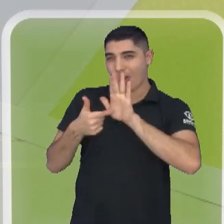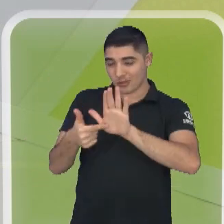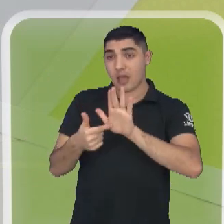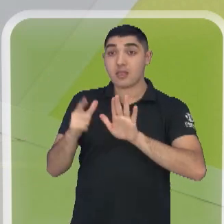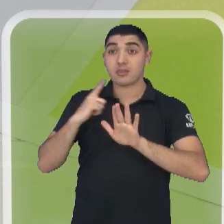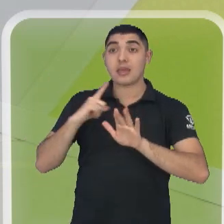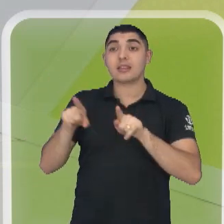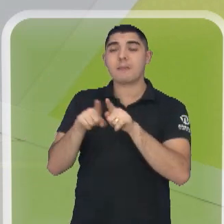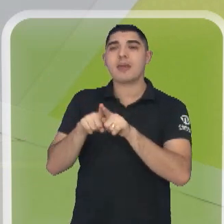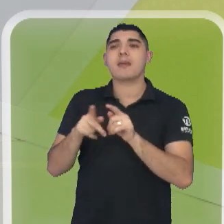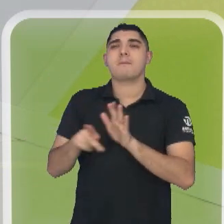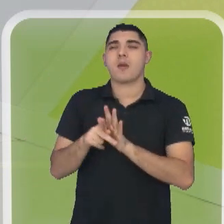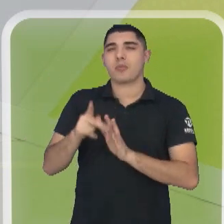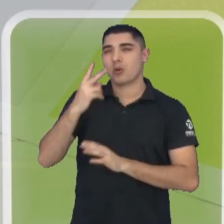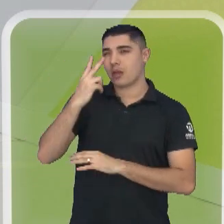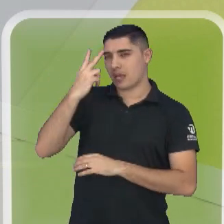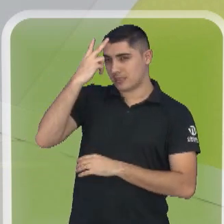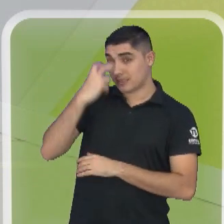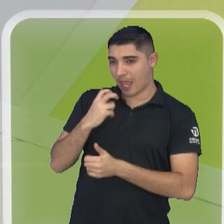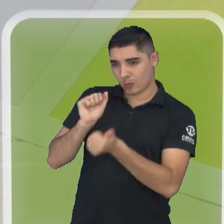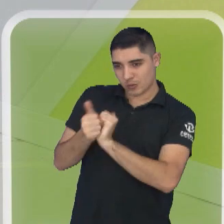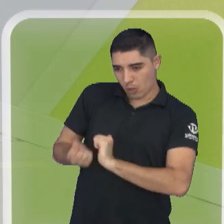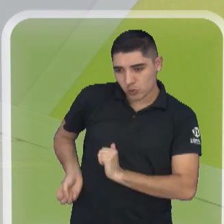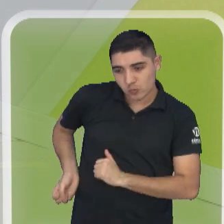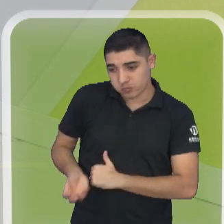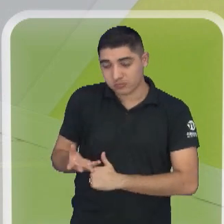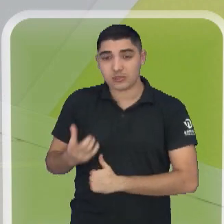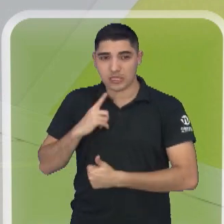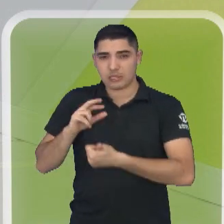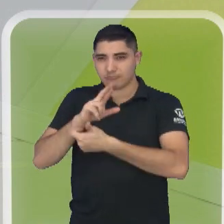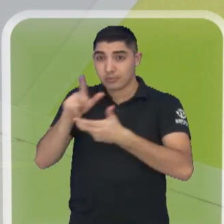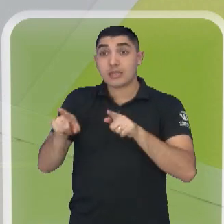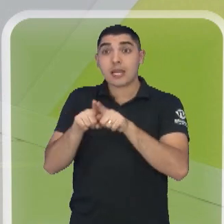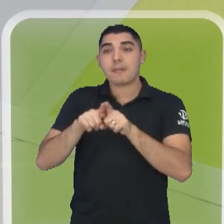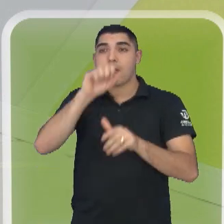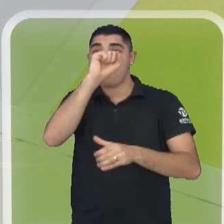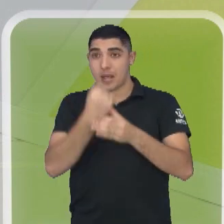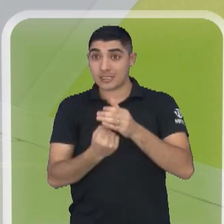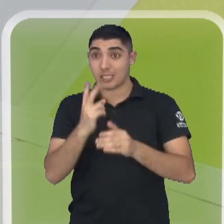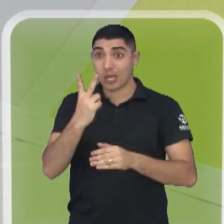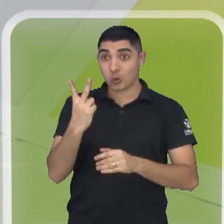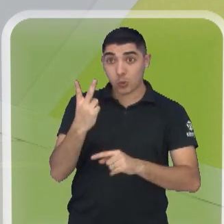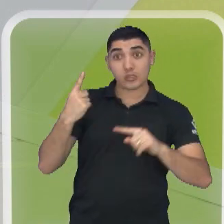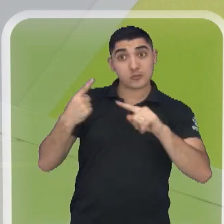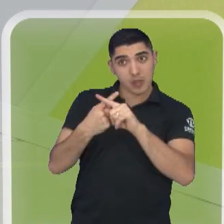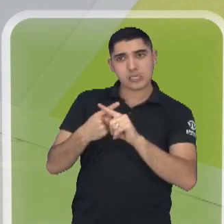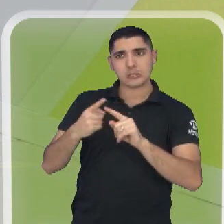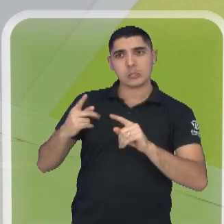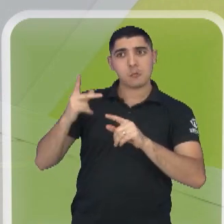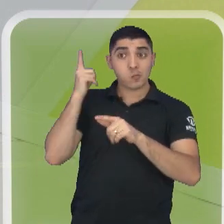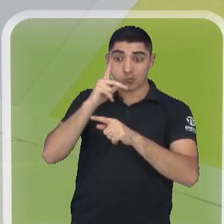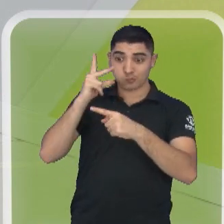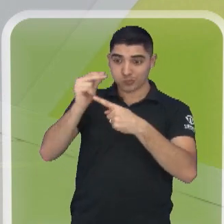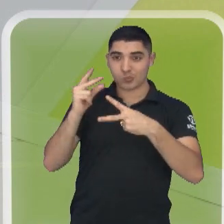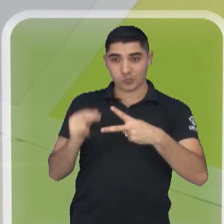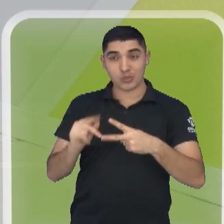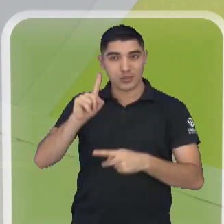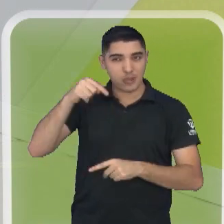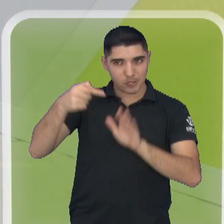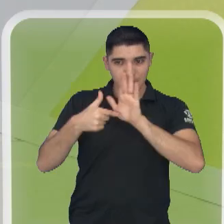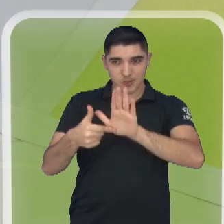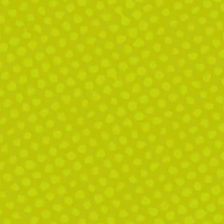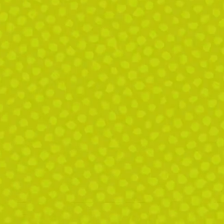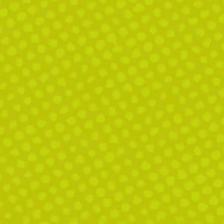de goalball e vai falar também do basquete, que jogou esse final de semana 2 vezes e com bons resultados. Você vai saber disso já, não sai